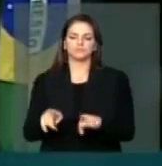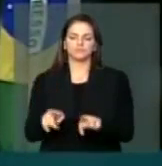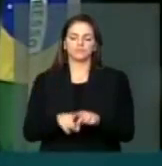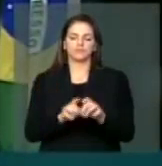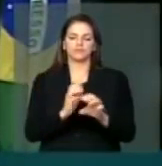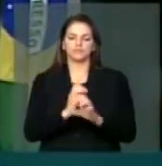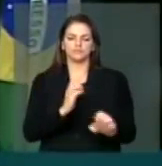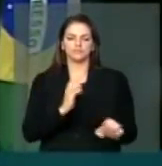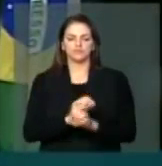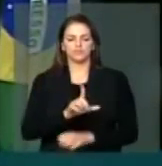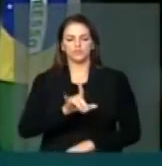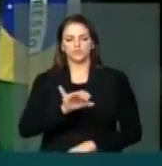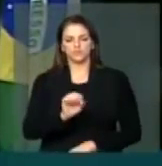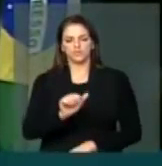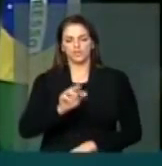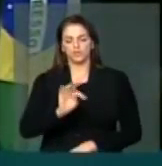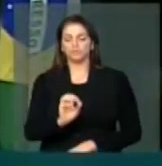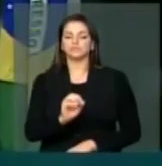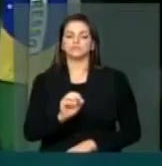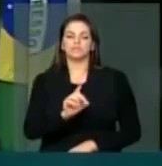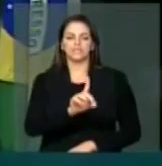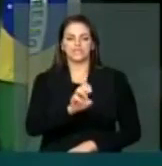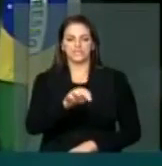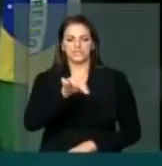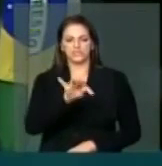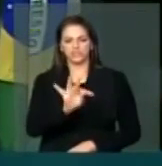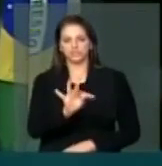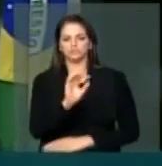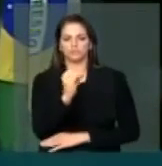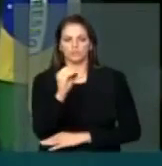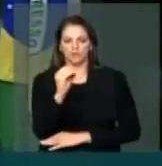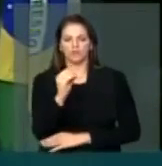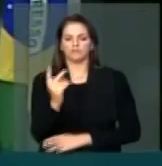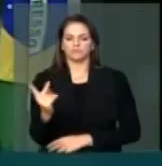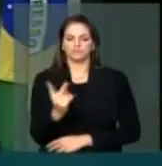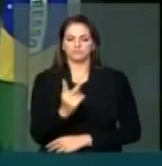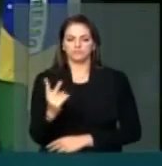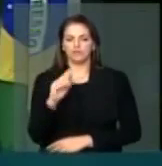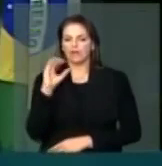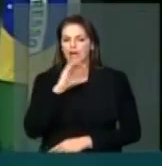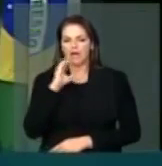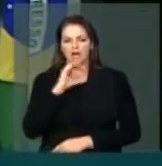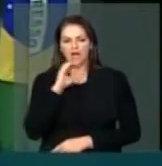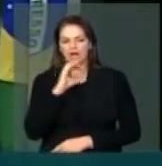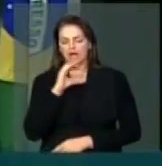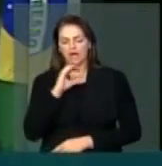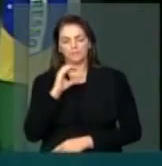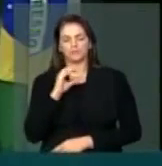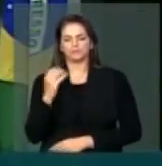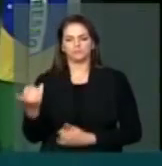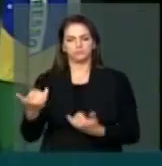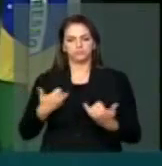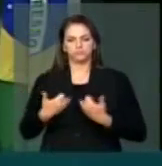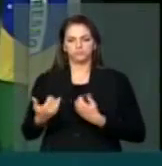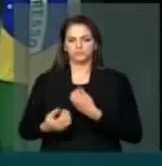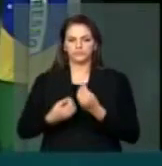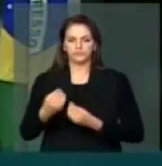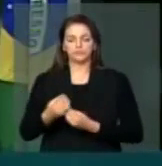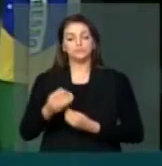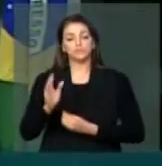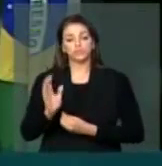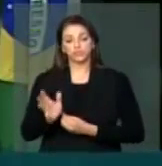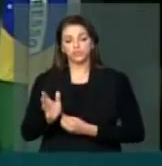próprio engenheiro Luzardo, do DENIT de Porto Alegre, prontamente nos deram atendimento e o pessoal já está